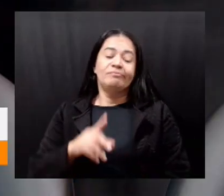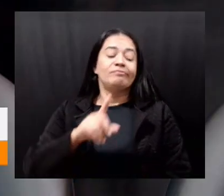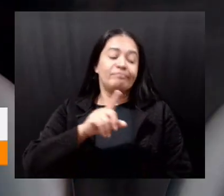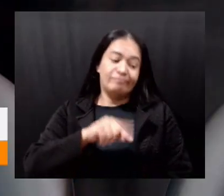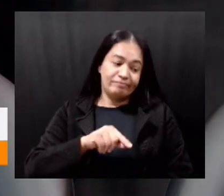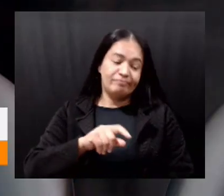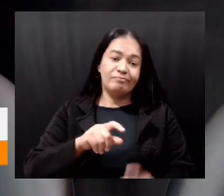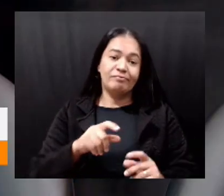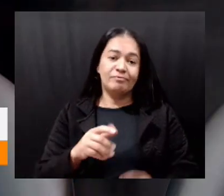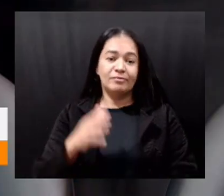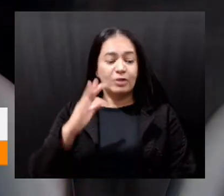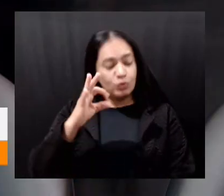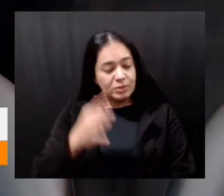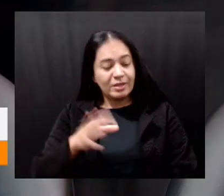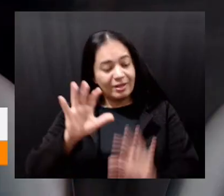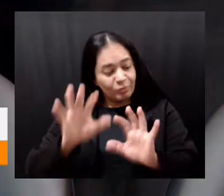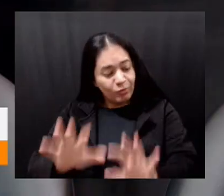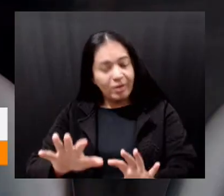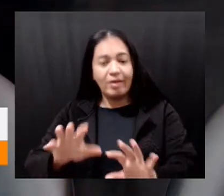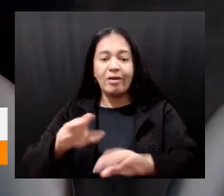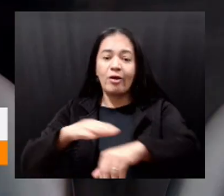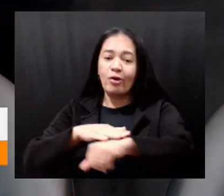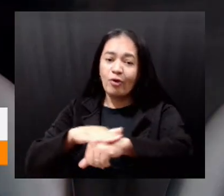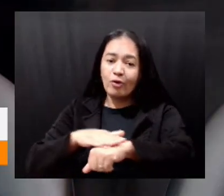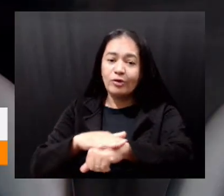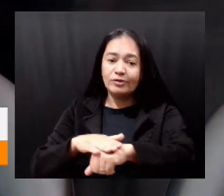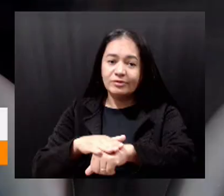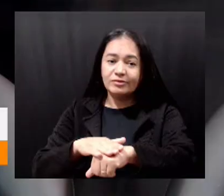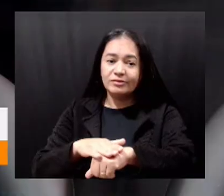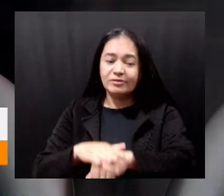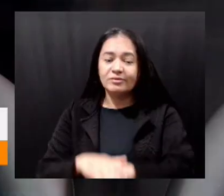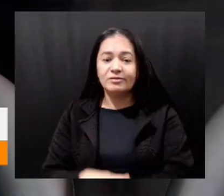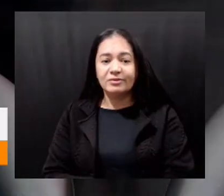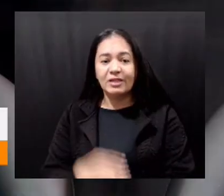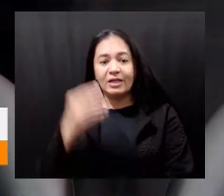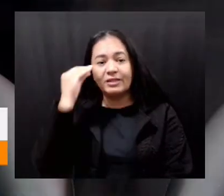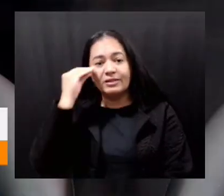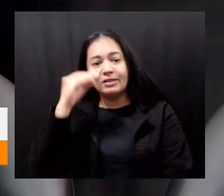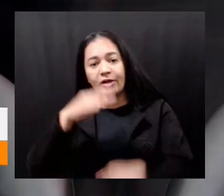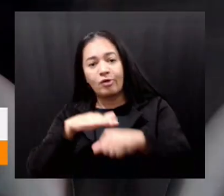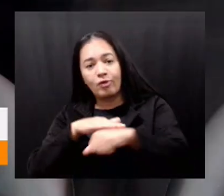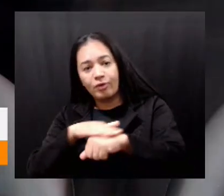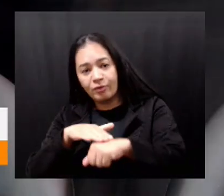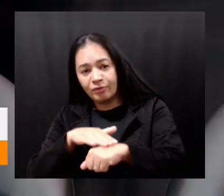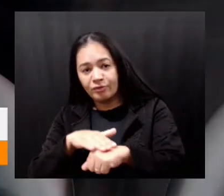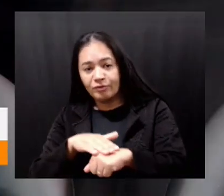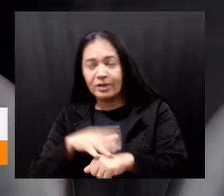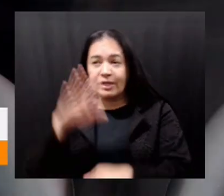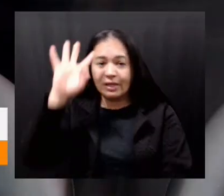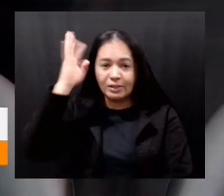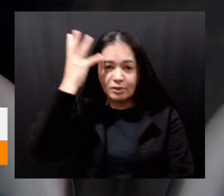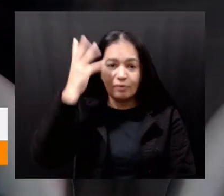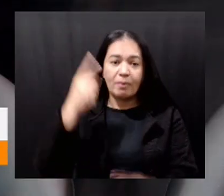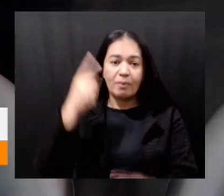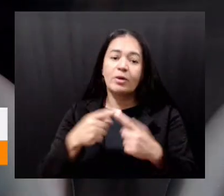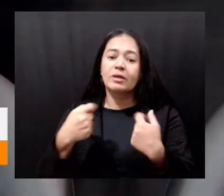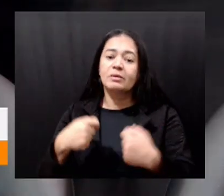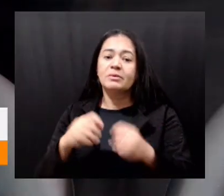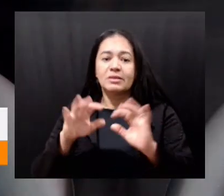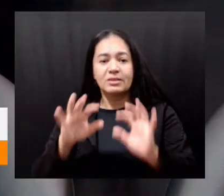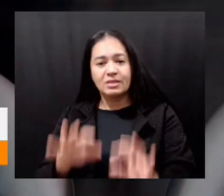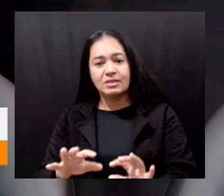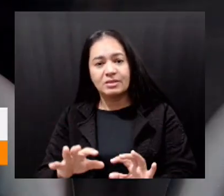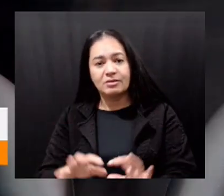certo né? Seria eles tentar conversar, tentar resolver, porque precisa ser assim. Então aí tem